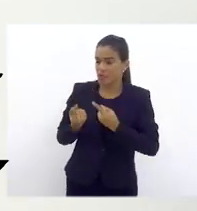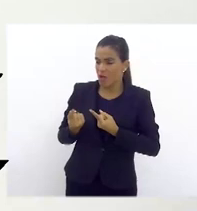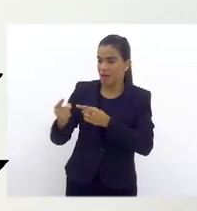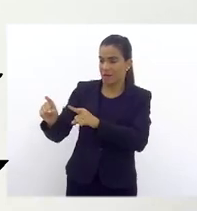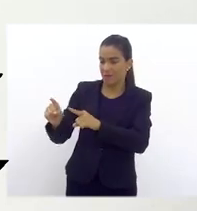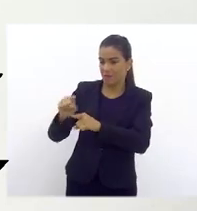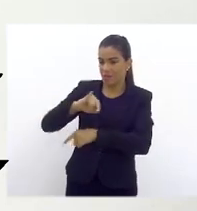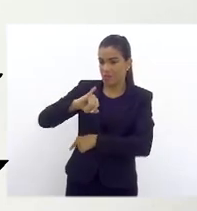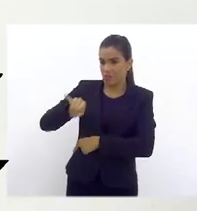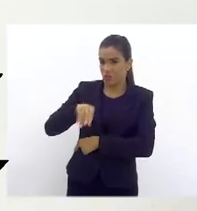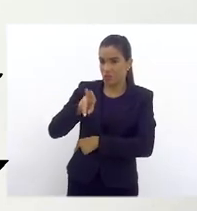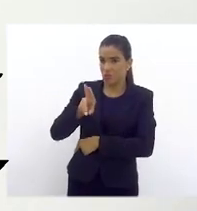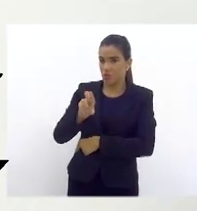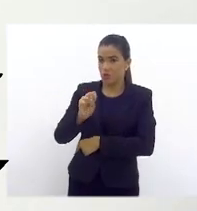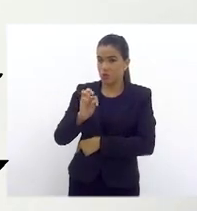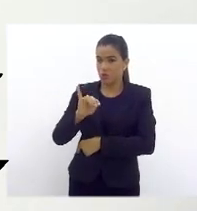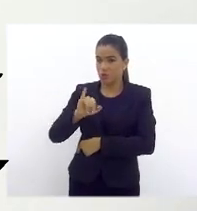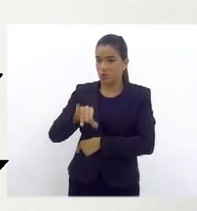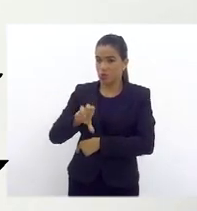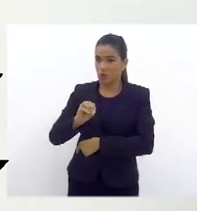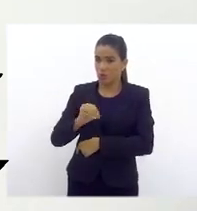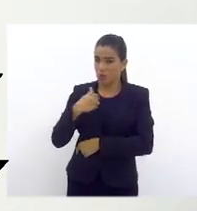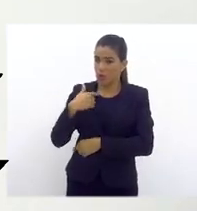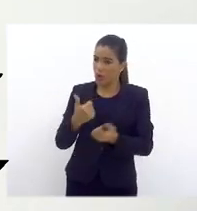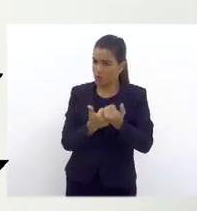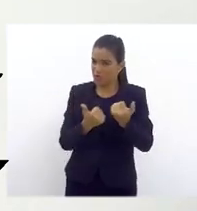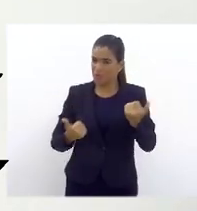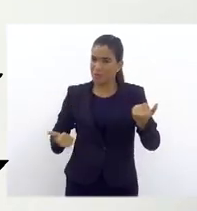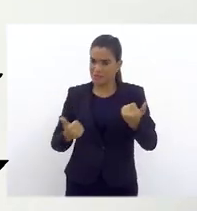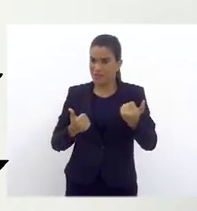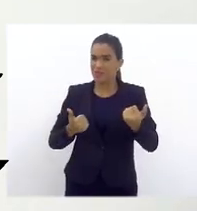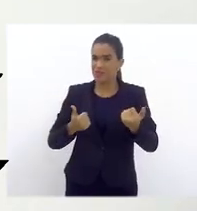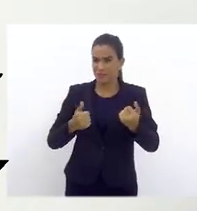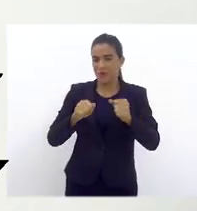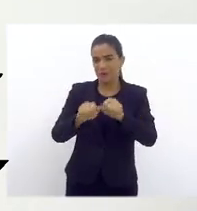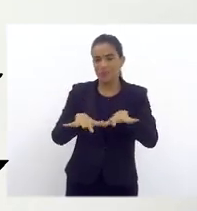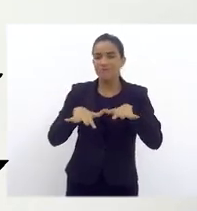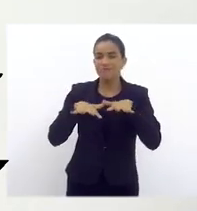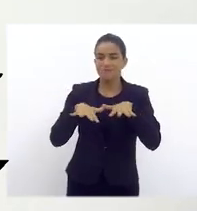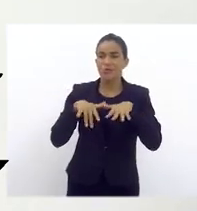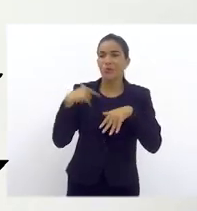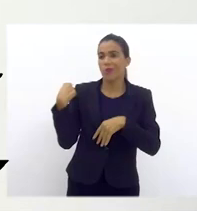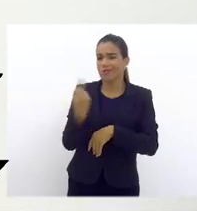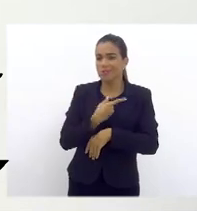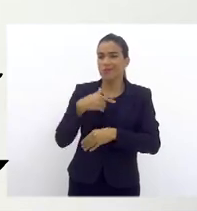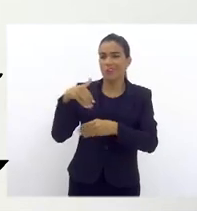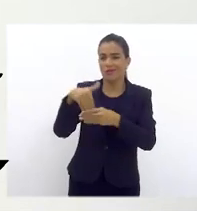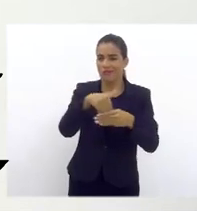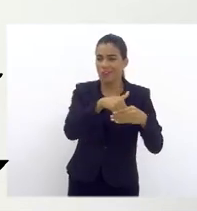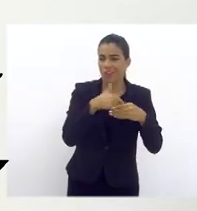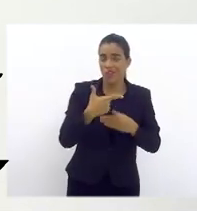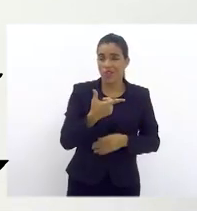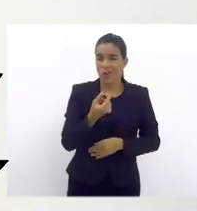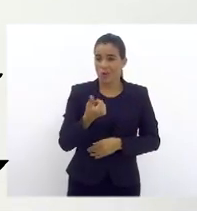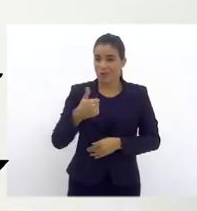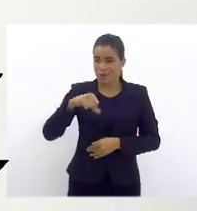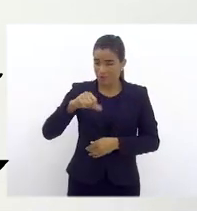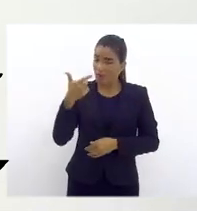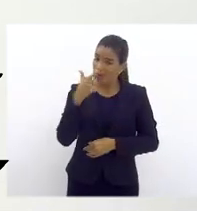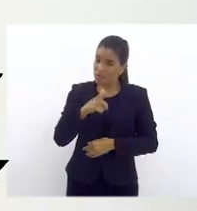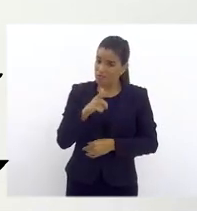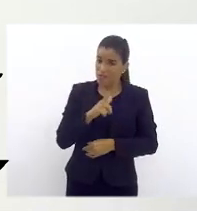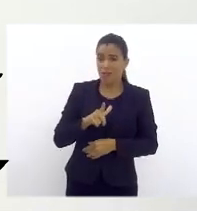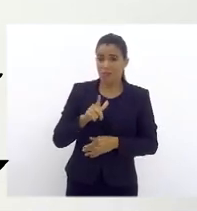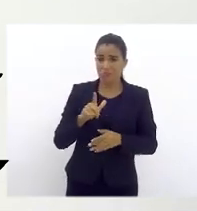Doutor Justino porque assim eu tava como seu parlamentar em 2019 quando a gente fez uma votação e a gente conseguiu tirar do papel do projeto